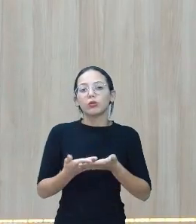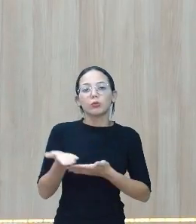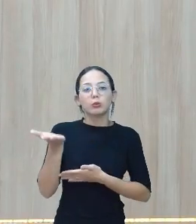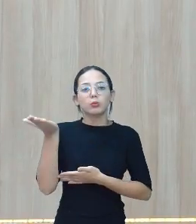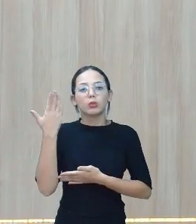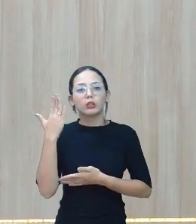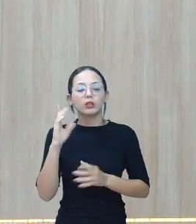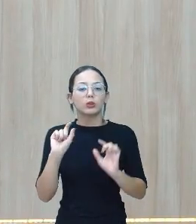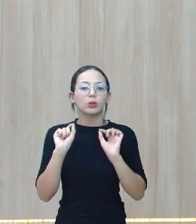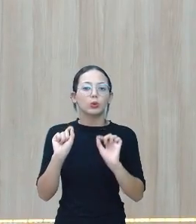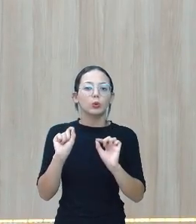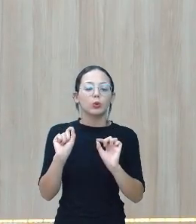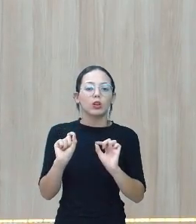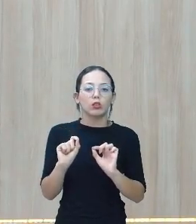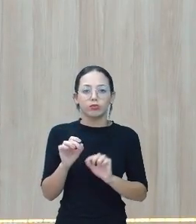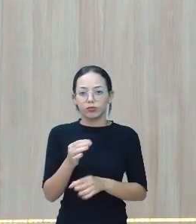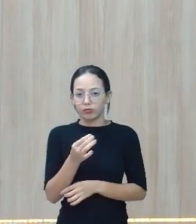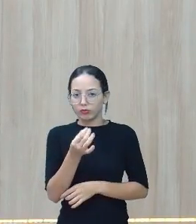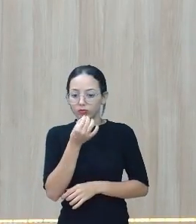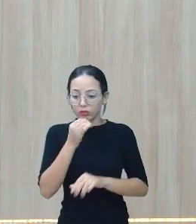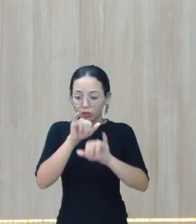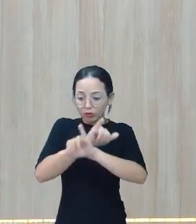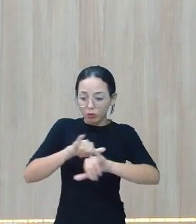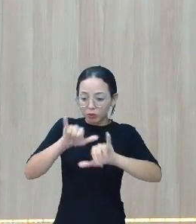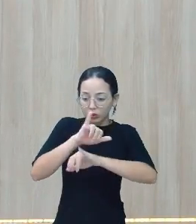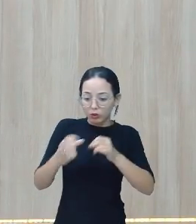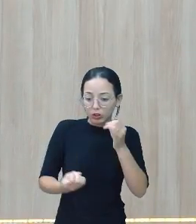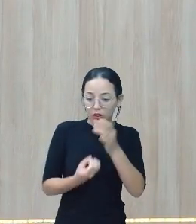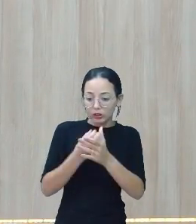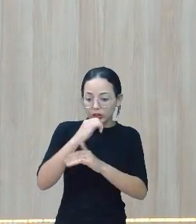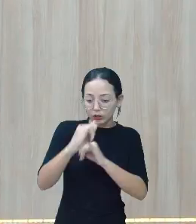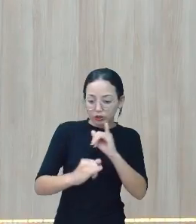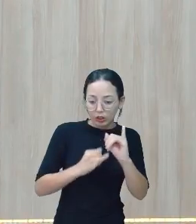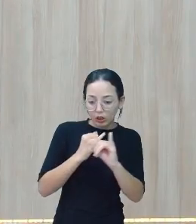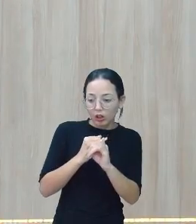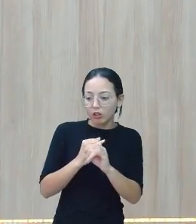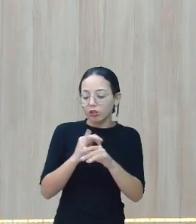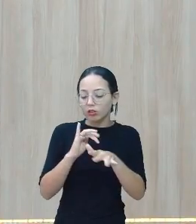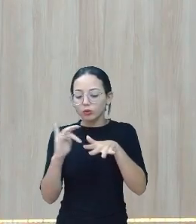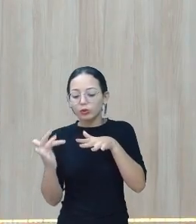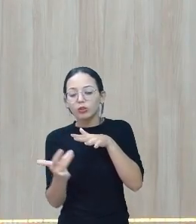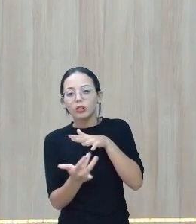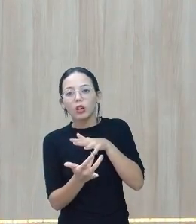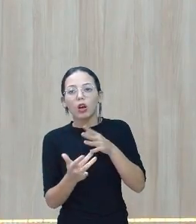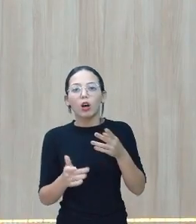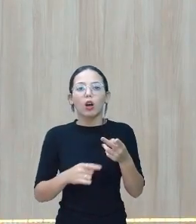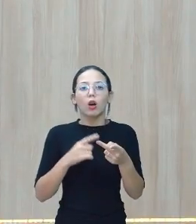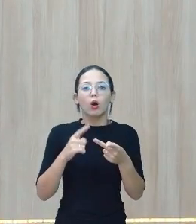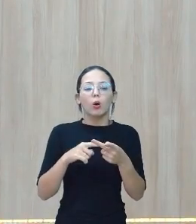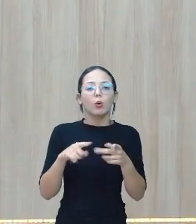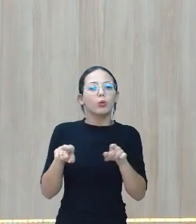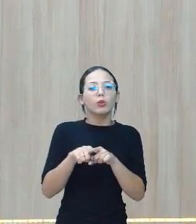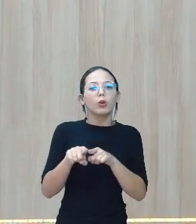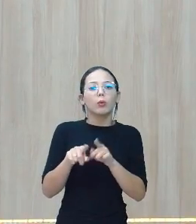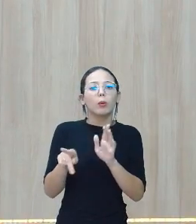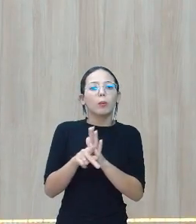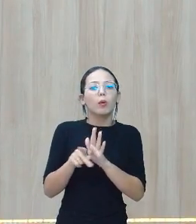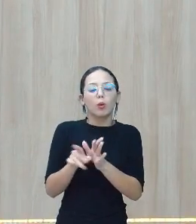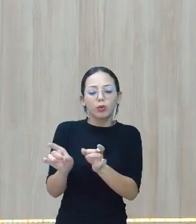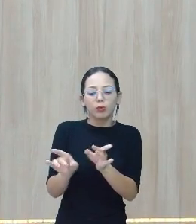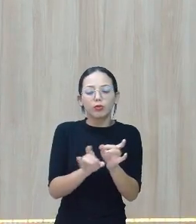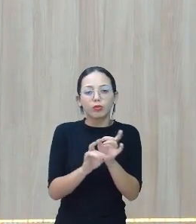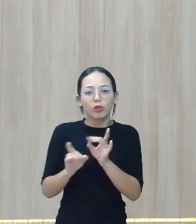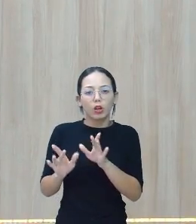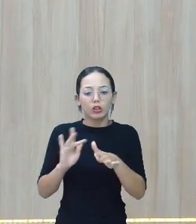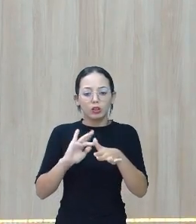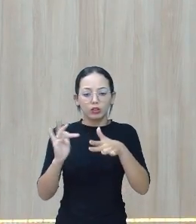exemplo, que essas informações geradas na internet, seja pelas redes sociais, seja pelo comércio que é estabelecido